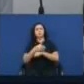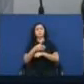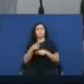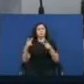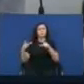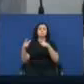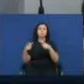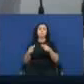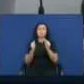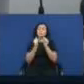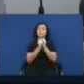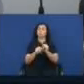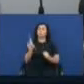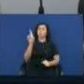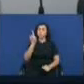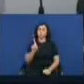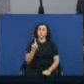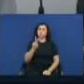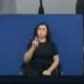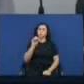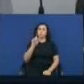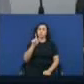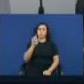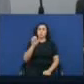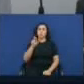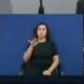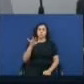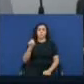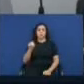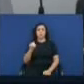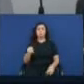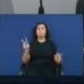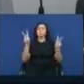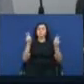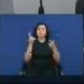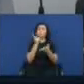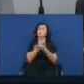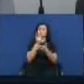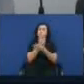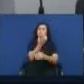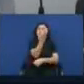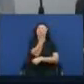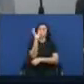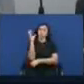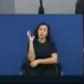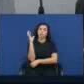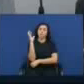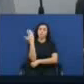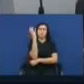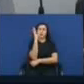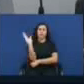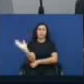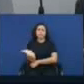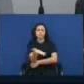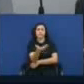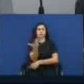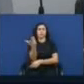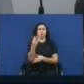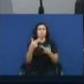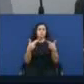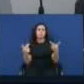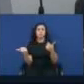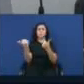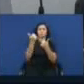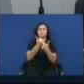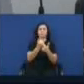com o diretor Rogério para verificar essas questões mesmo de árvore. Tem remoção, poda de árvore, está tendo uma dificuldade